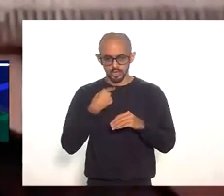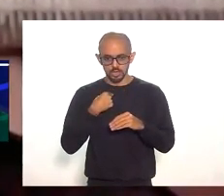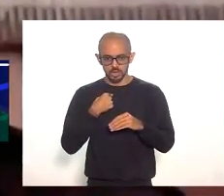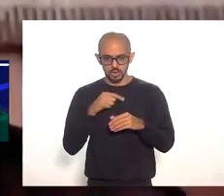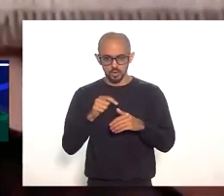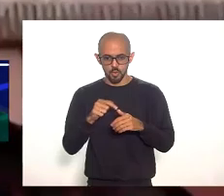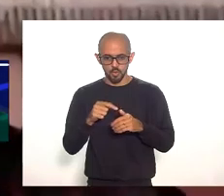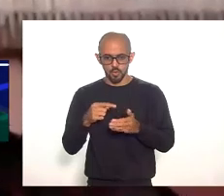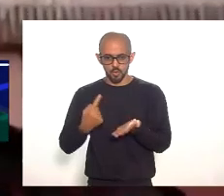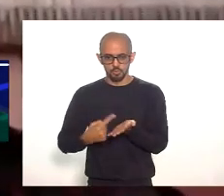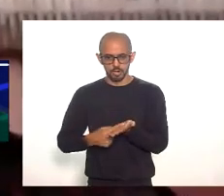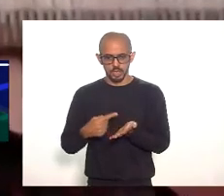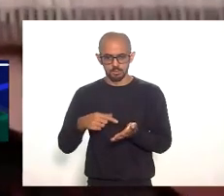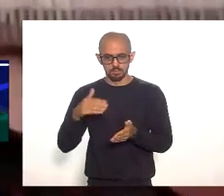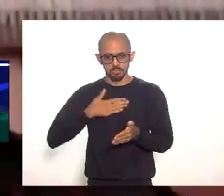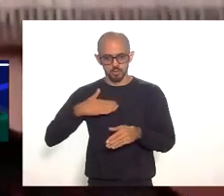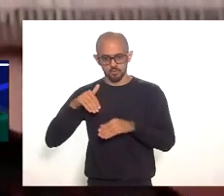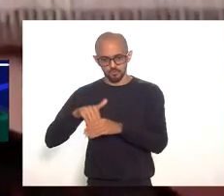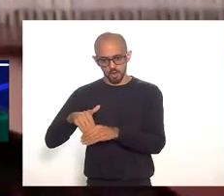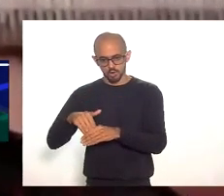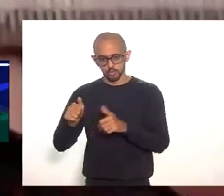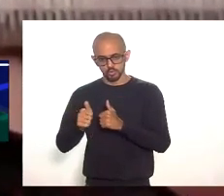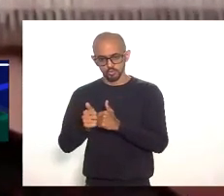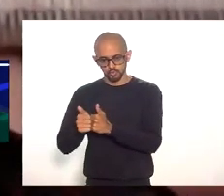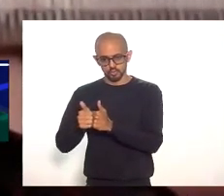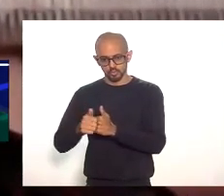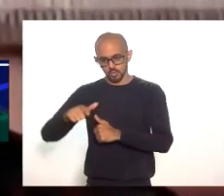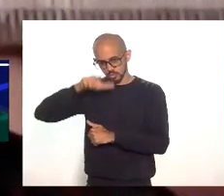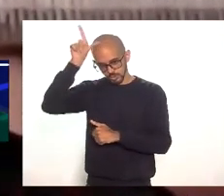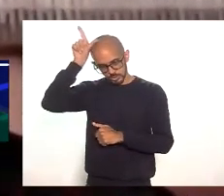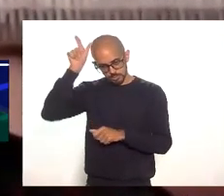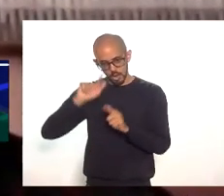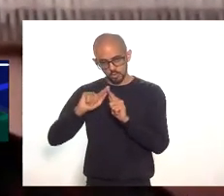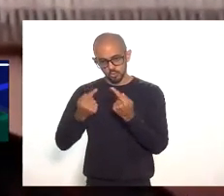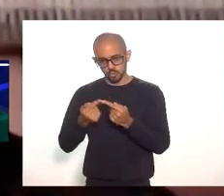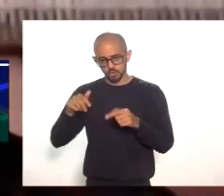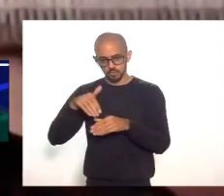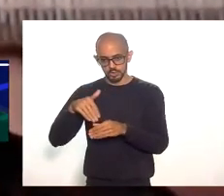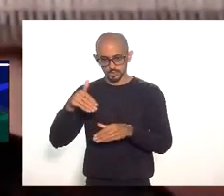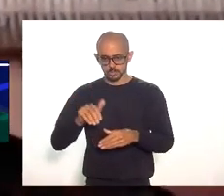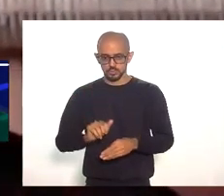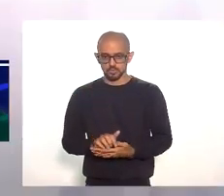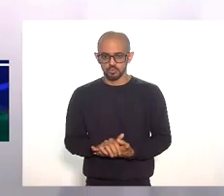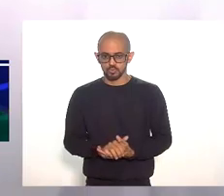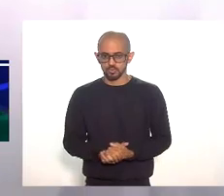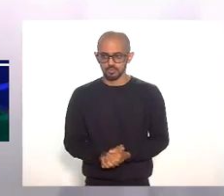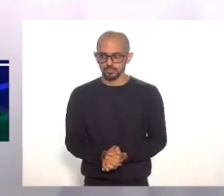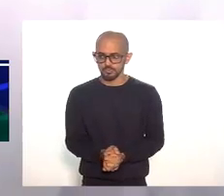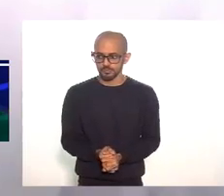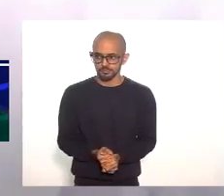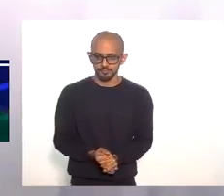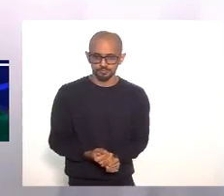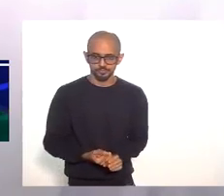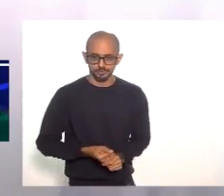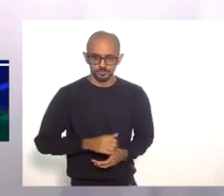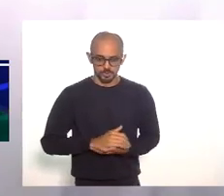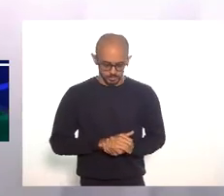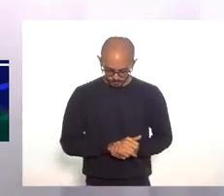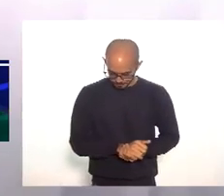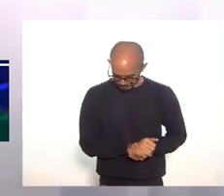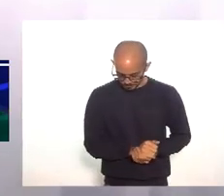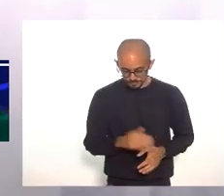voto, acompanhando a divergência do deputado Luiz Paulo, no grupo votação. Ok. Consignado o voto de